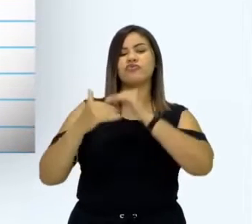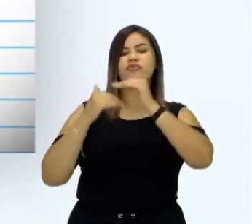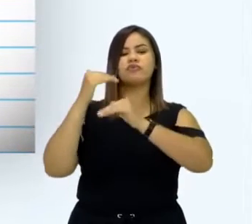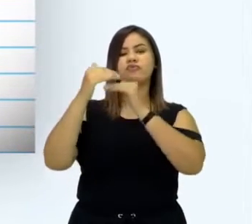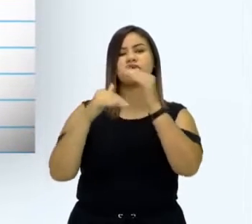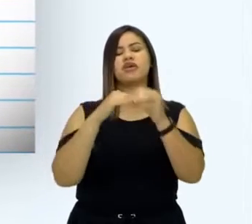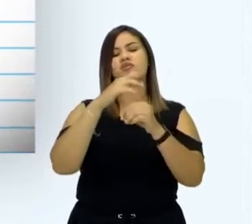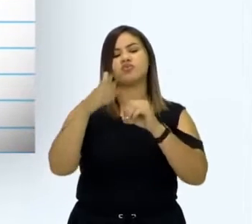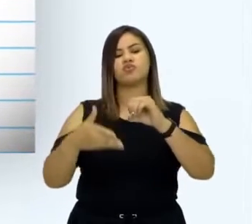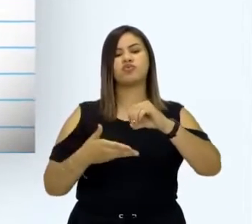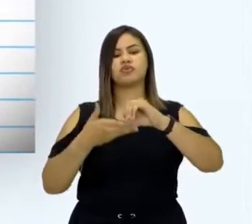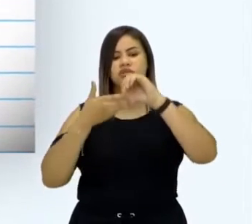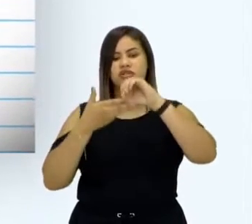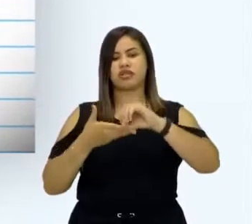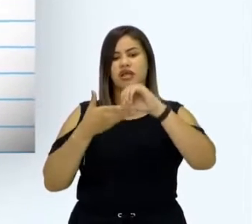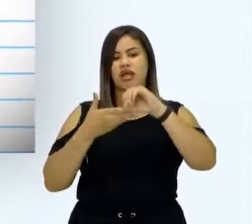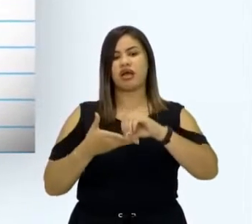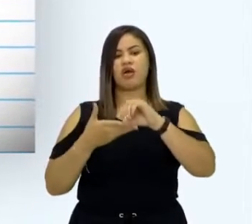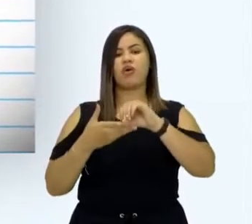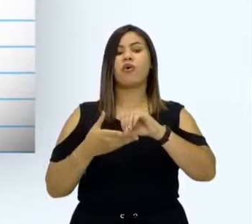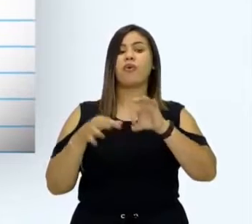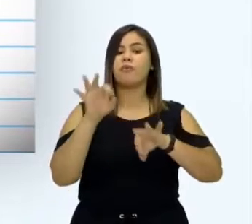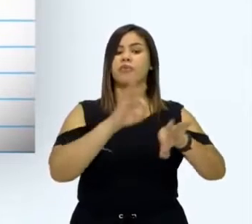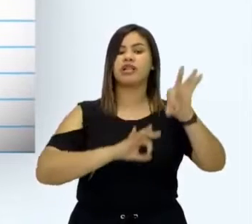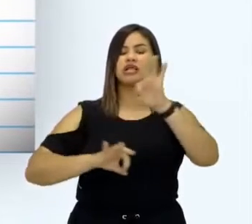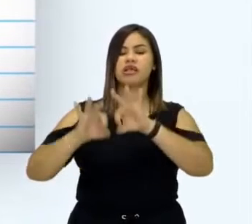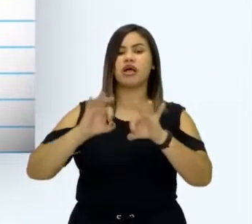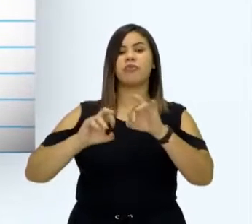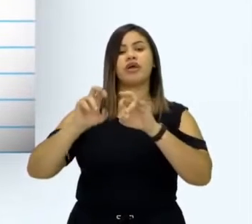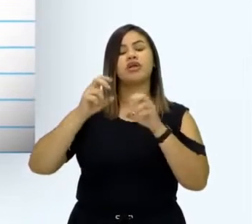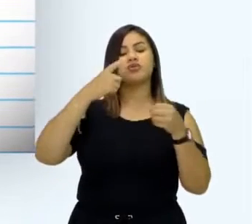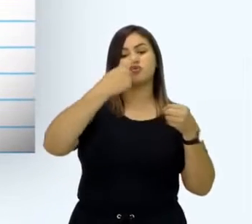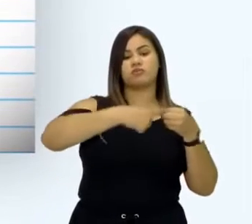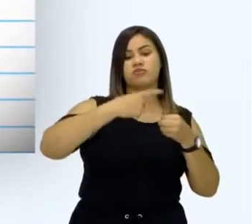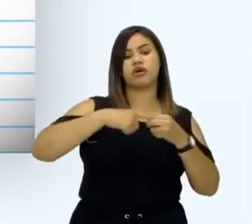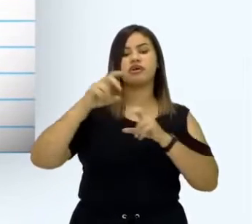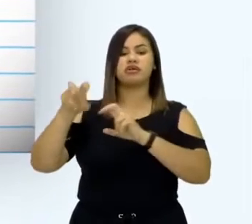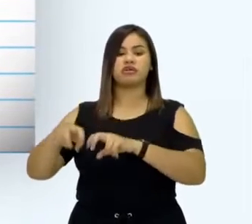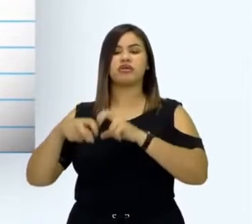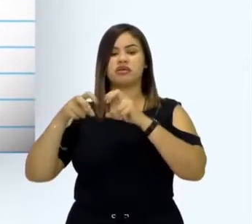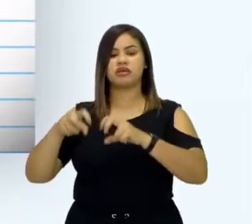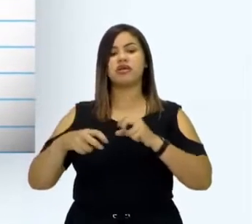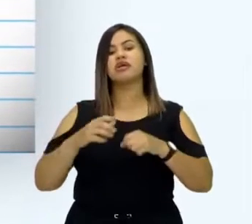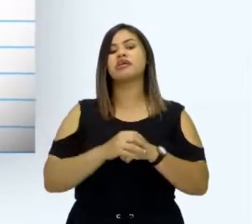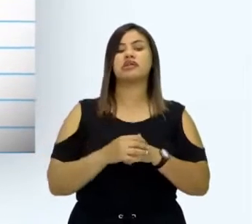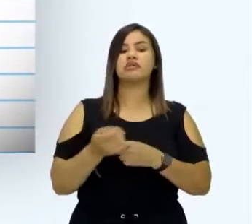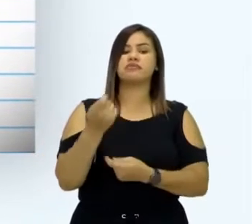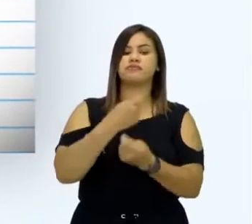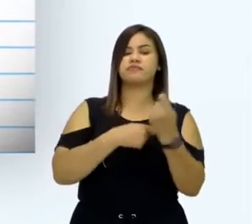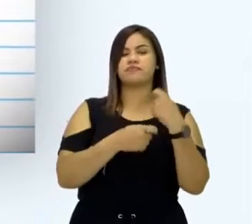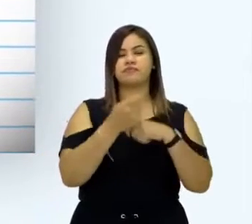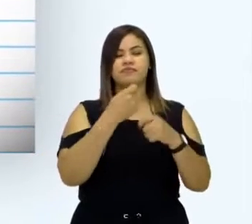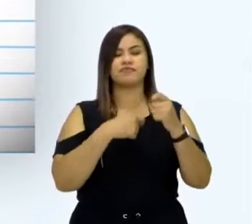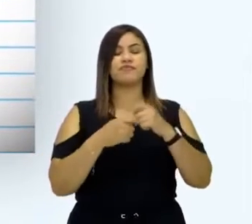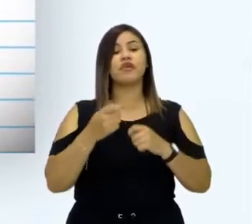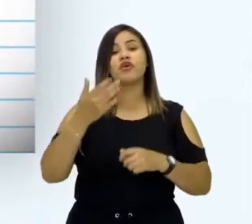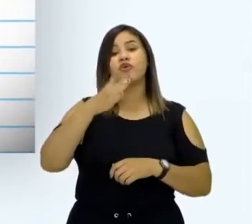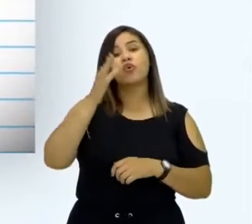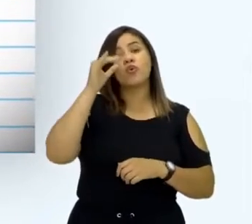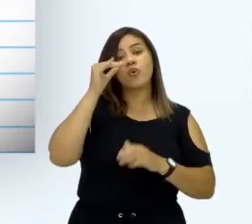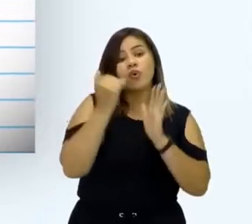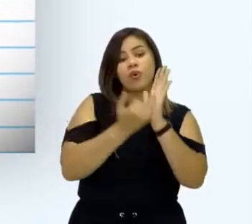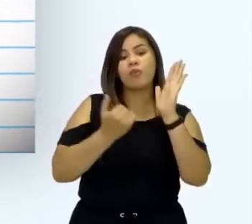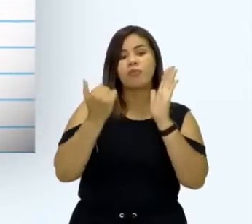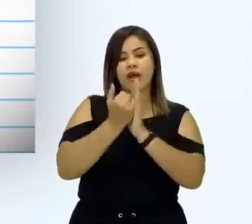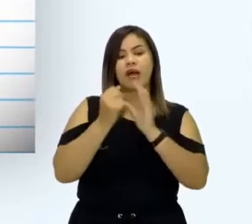desenvolvimento sustentável, de um bom planejamento urbano e agrícola, bem como em projeções e estimativas socioeconômicas. Para saber mais, você